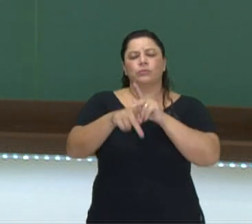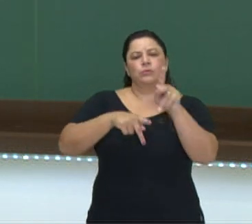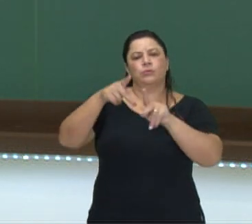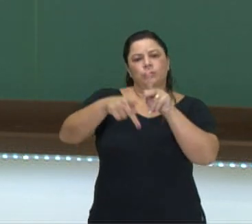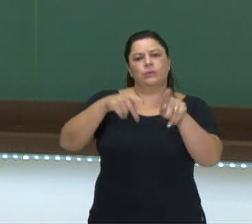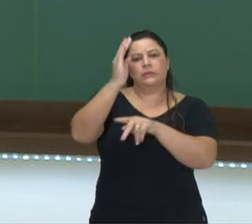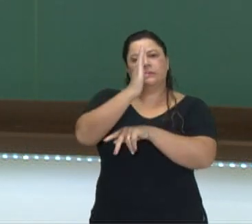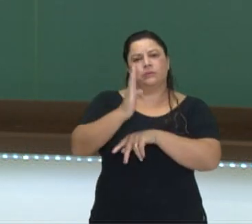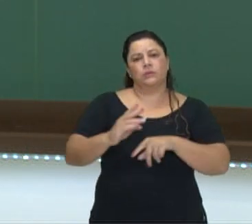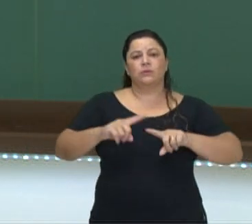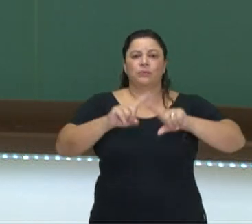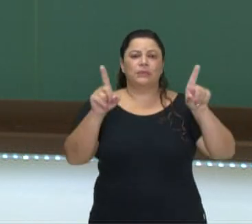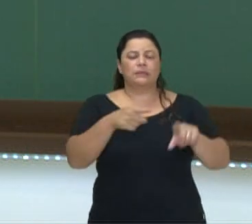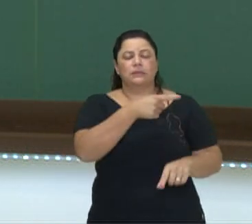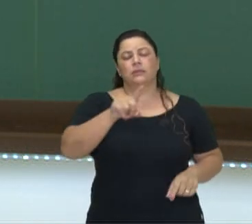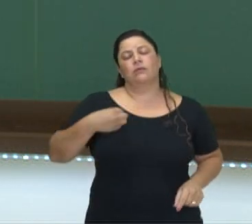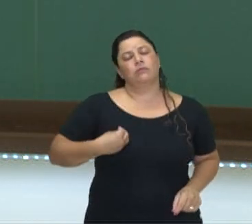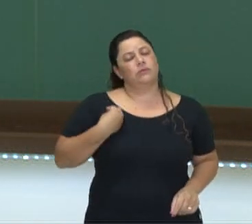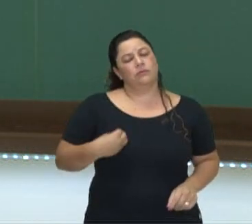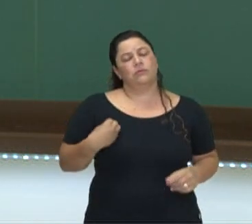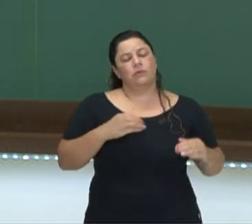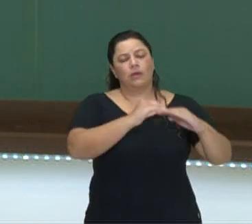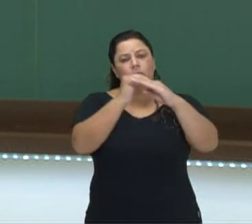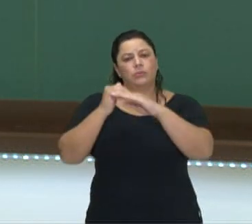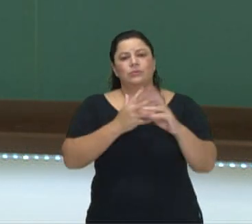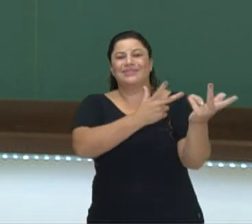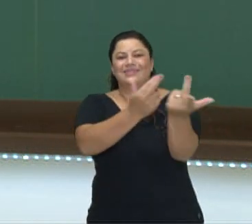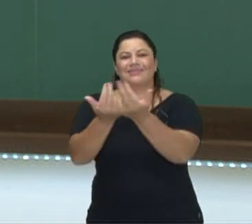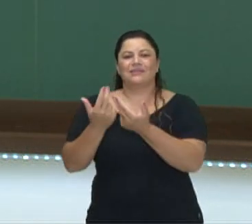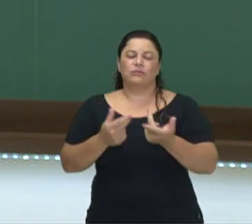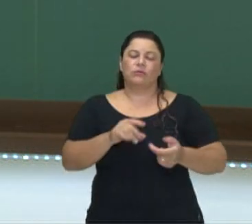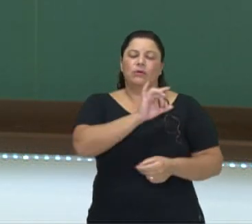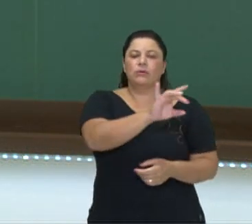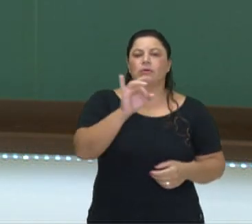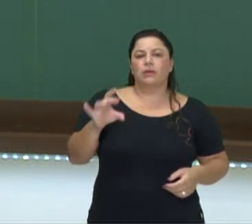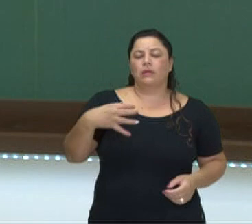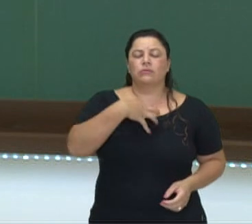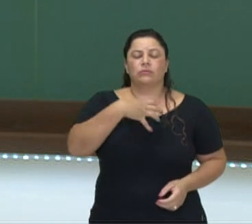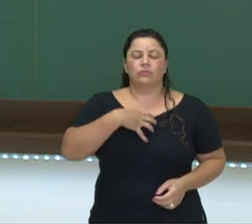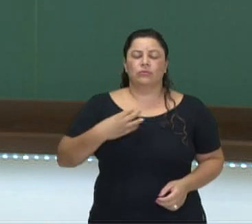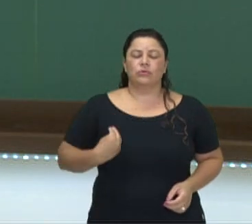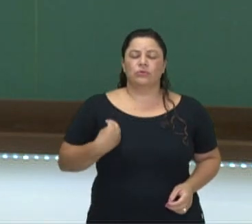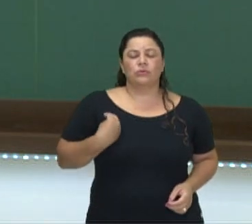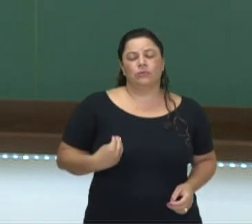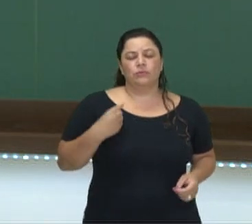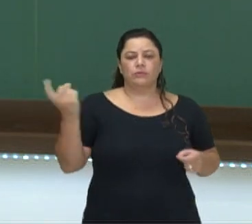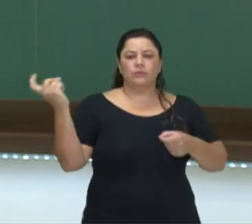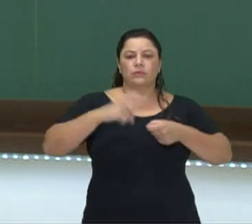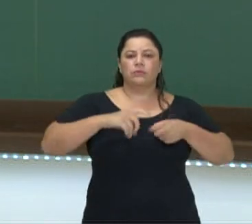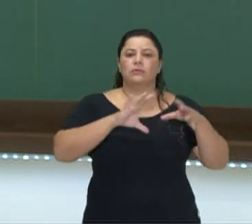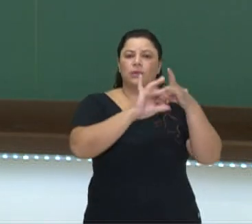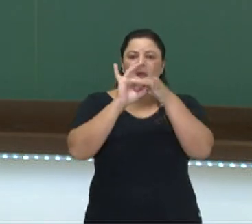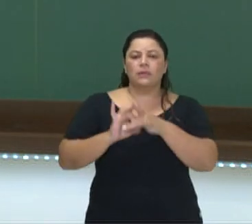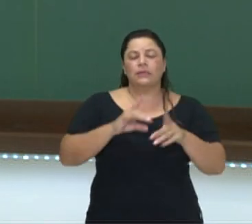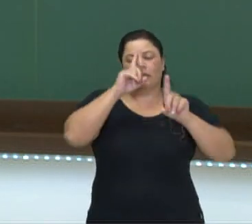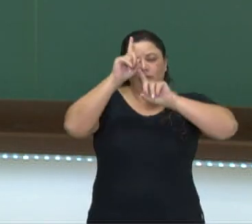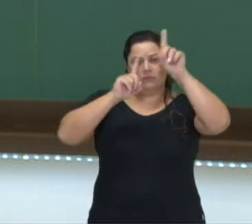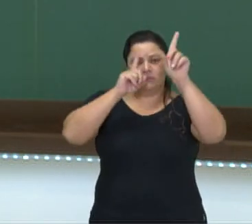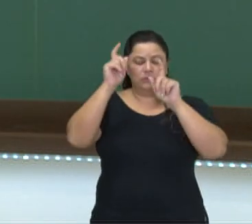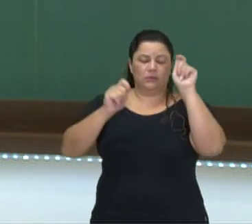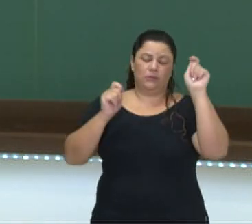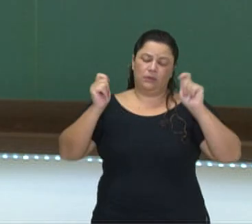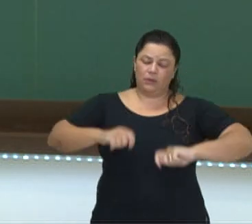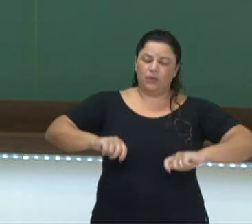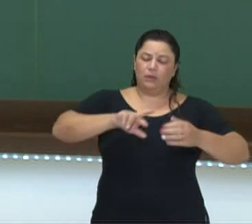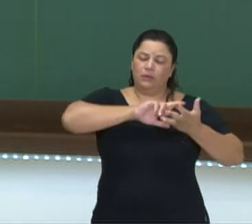mas não vivemos da mesma forma, cada um tem um estilo de vida que está ligado a essa ideia de diversidade que